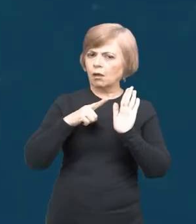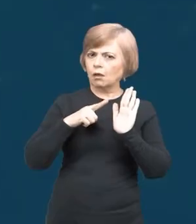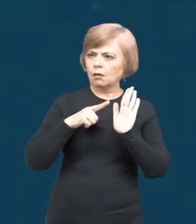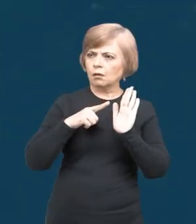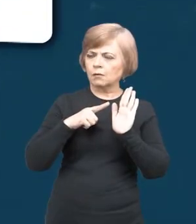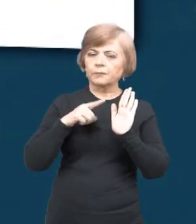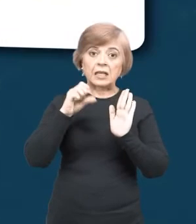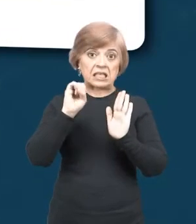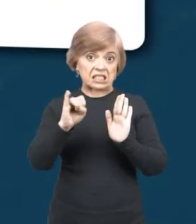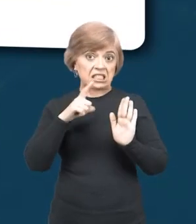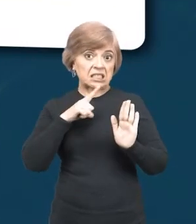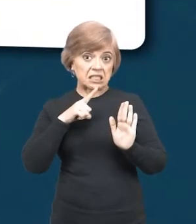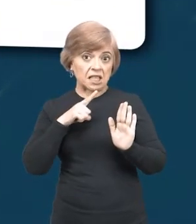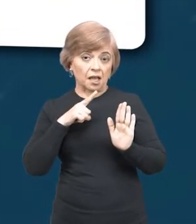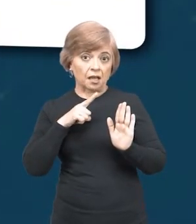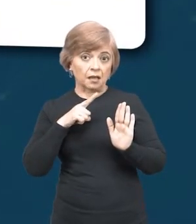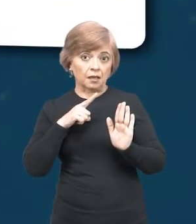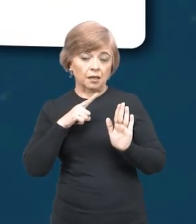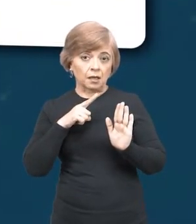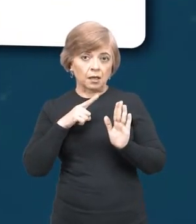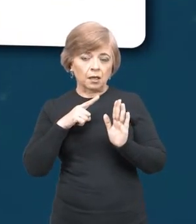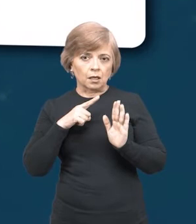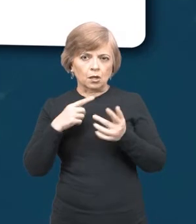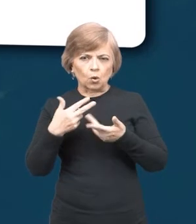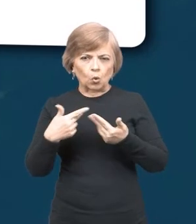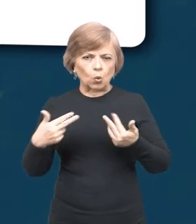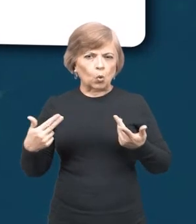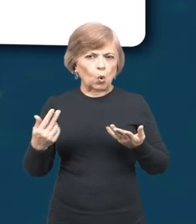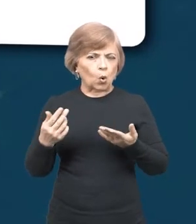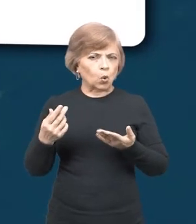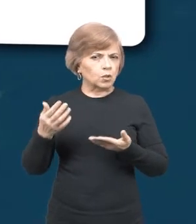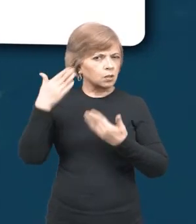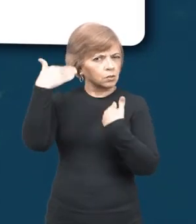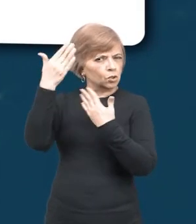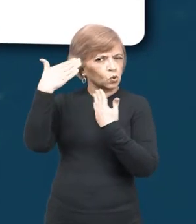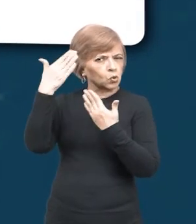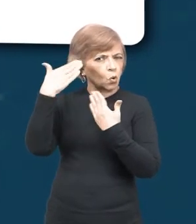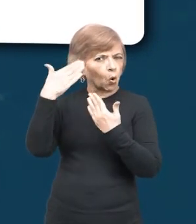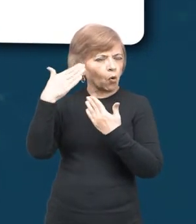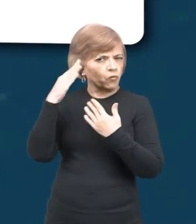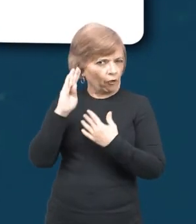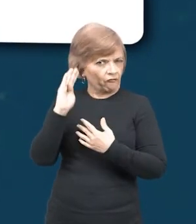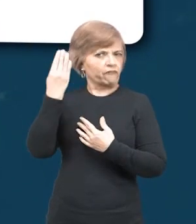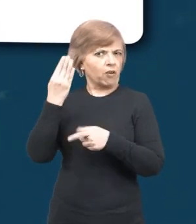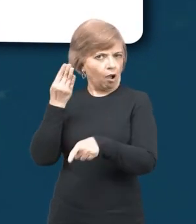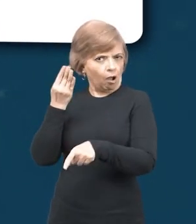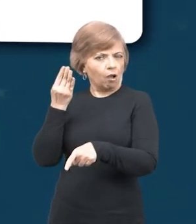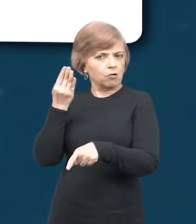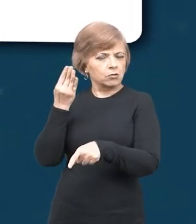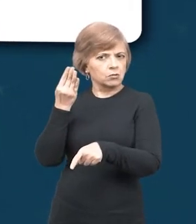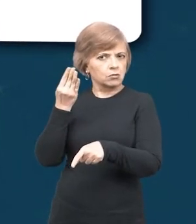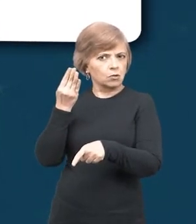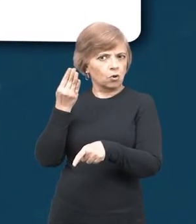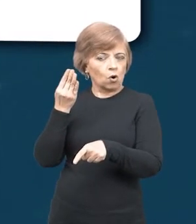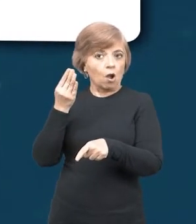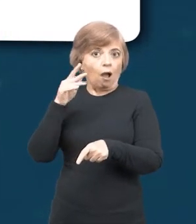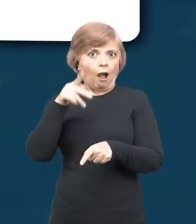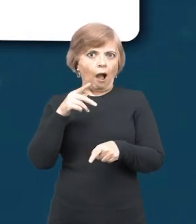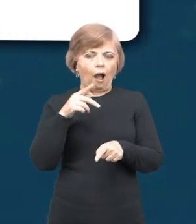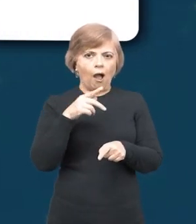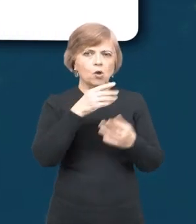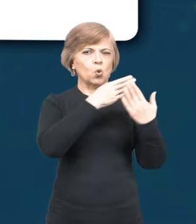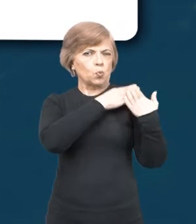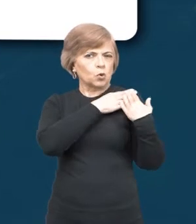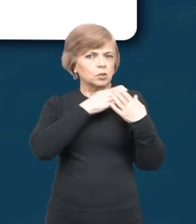se houver substancial suspeita de fraude e após realizadas diligências pelo oficial